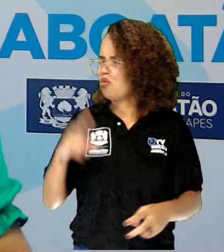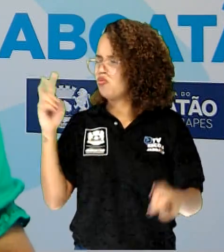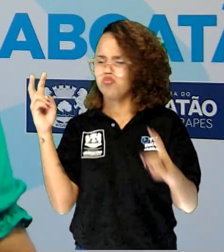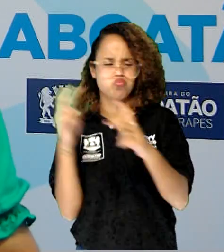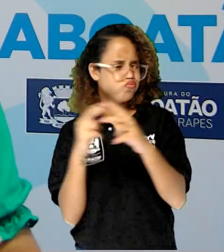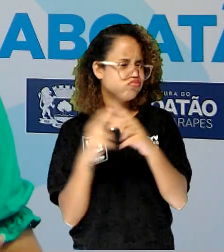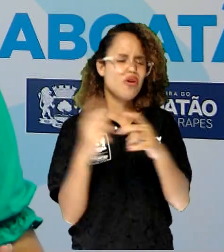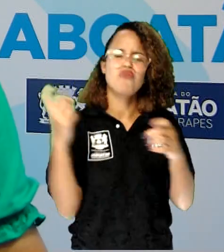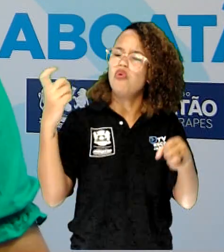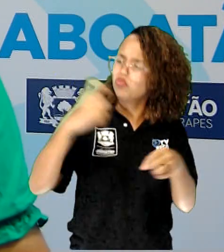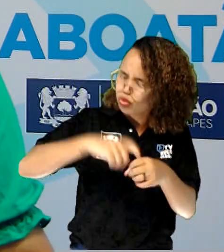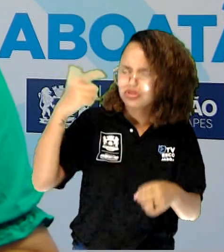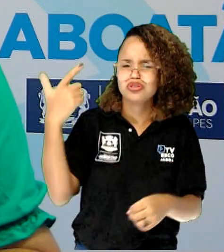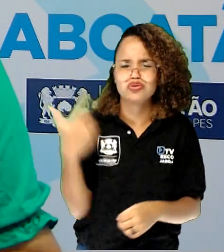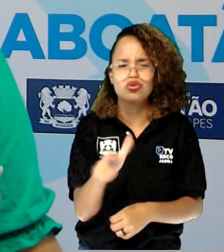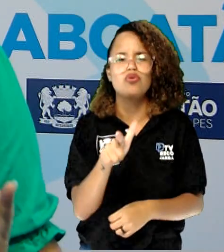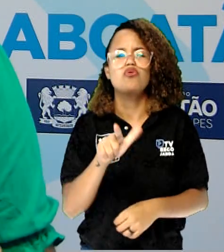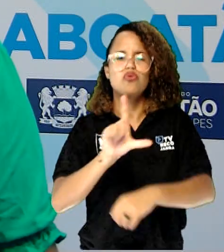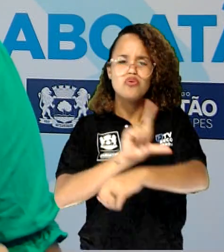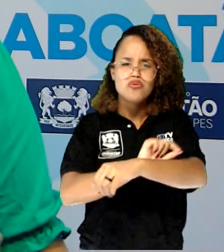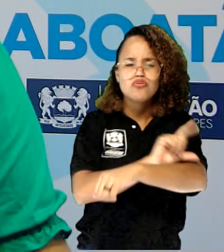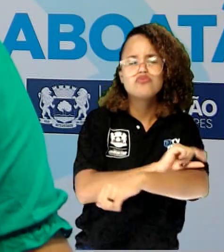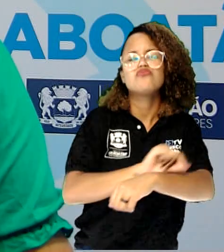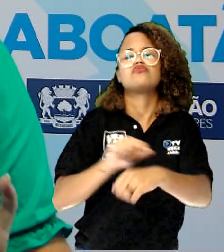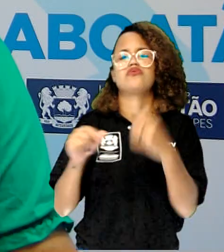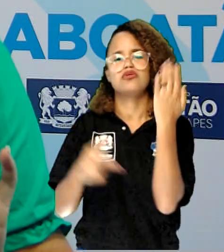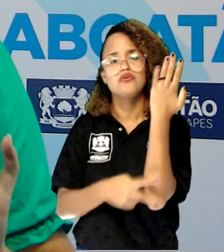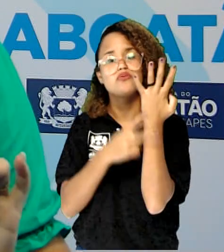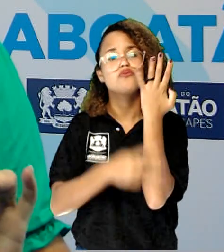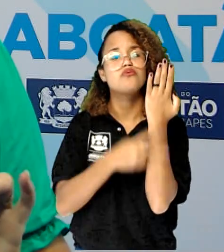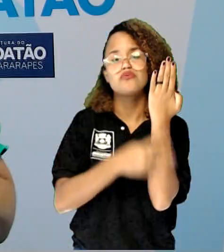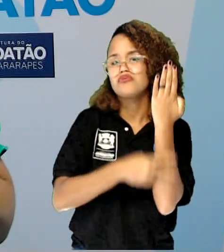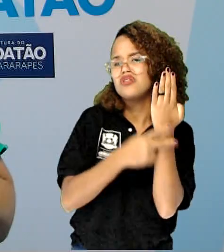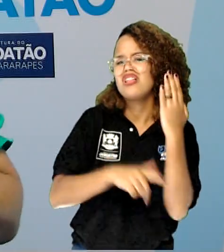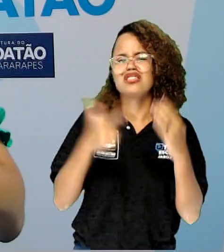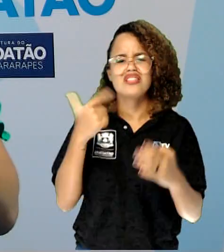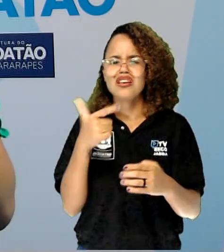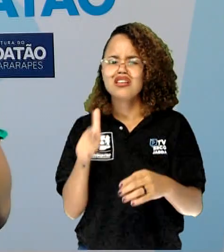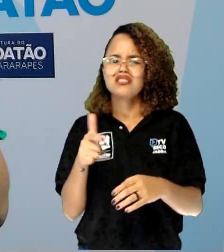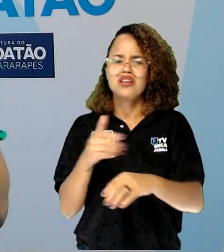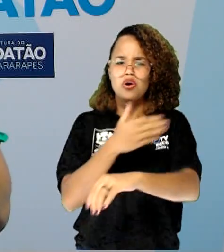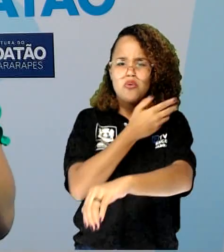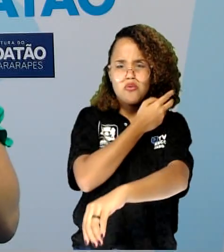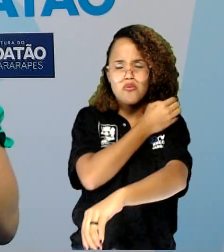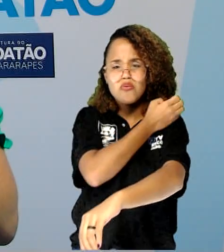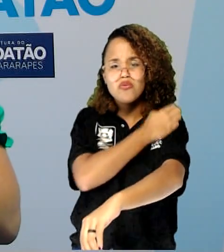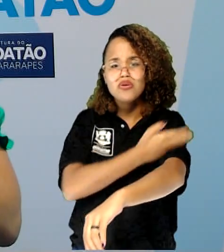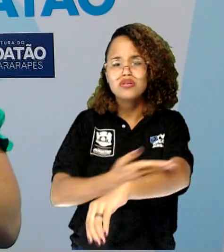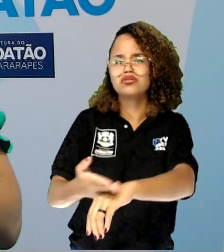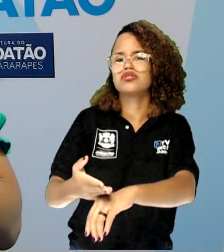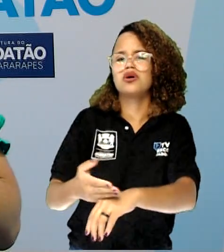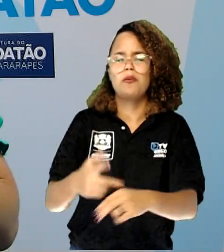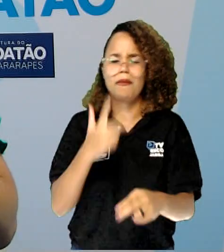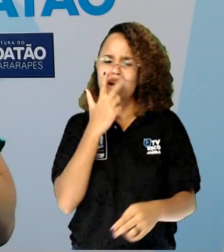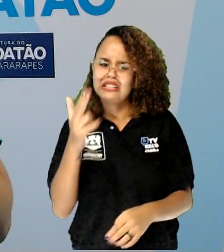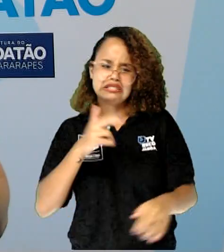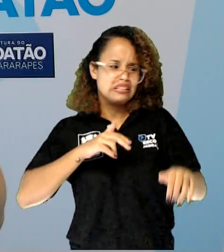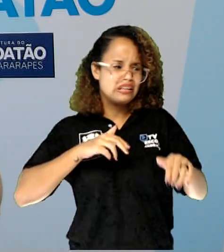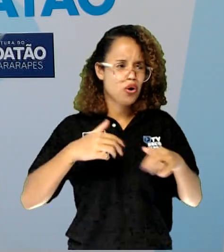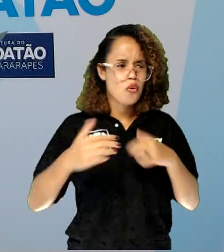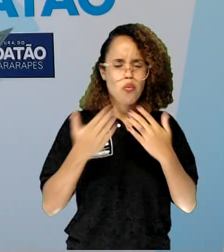e recomeçou então o grilho e a cigarra falando sem nenhuma educação. Parecia uma feira, tamanha era a